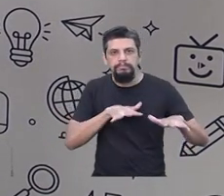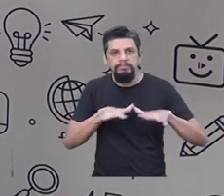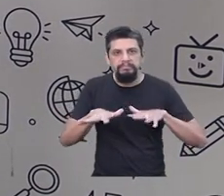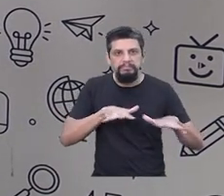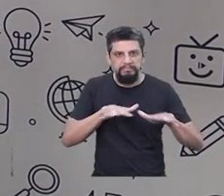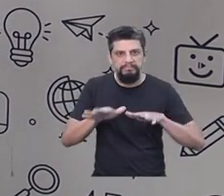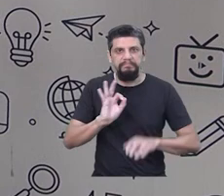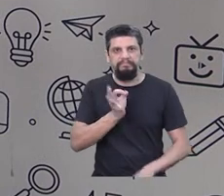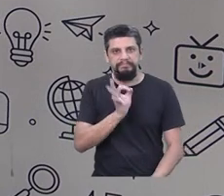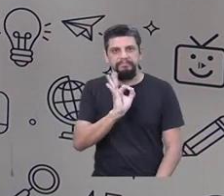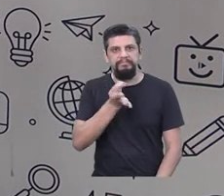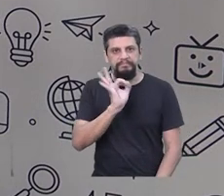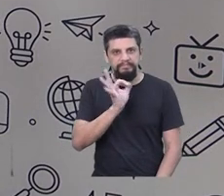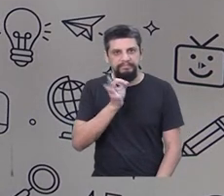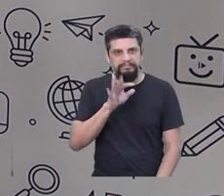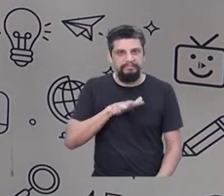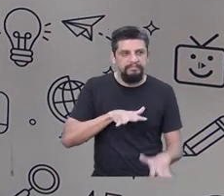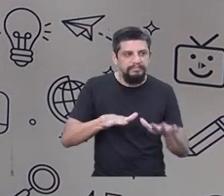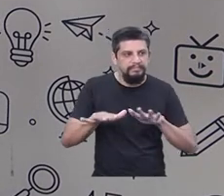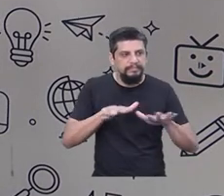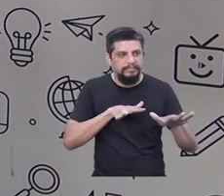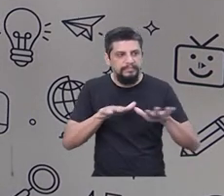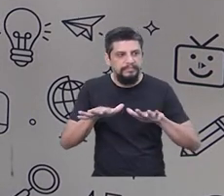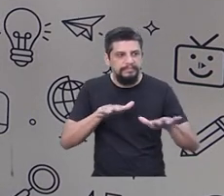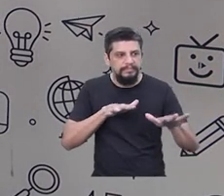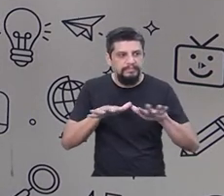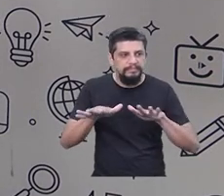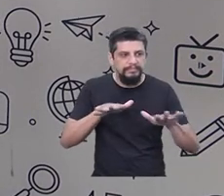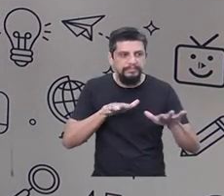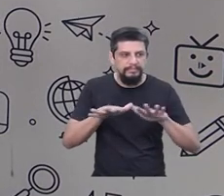Movimento! Isso mesmo!